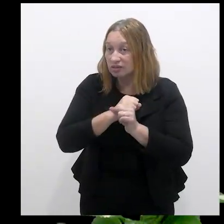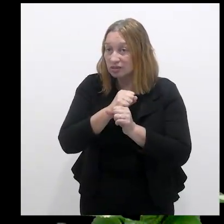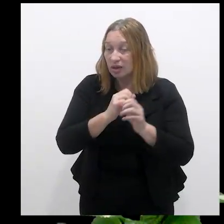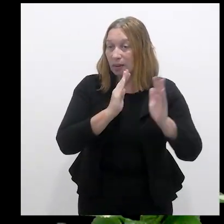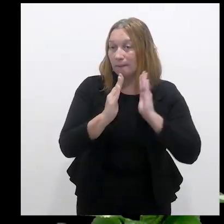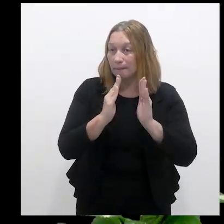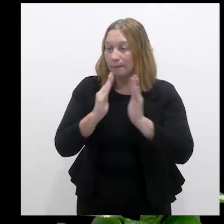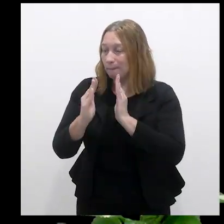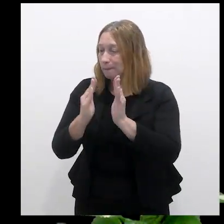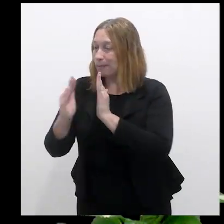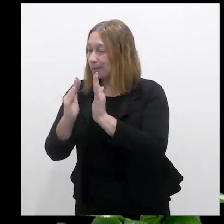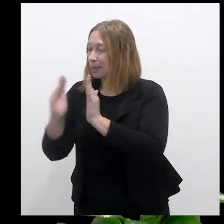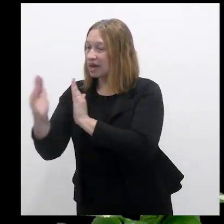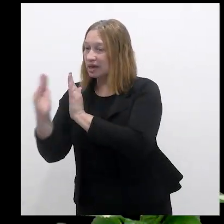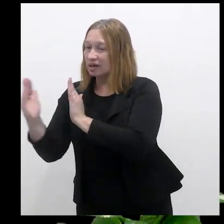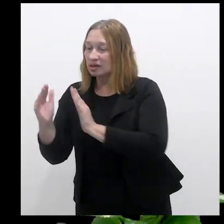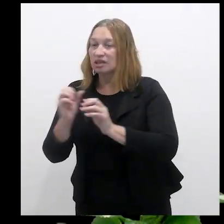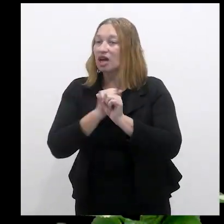década de